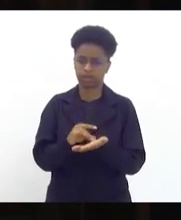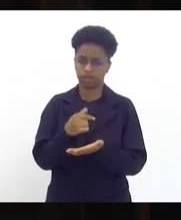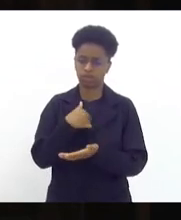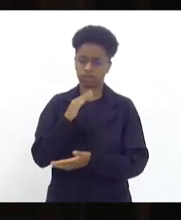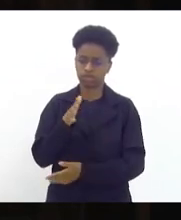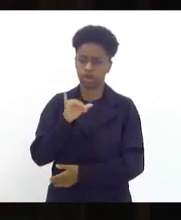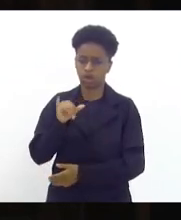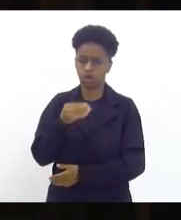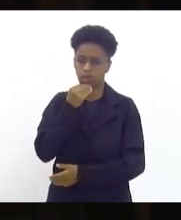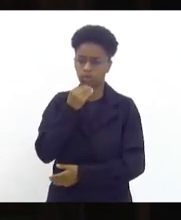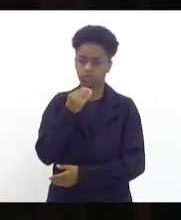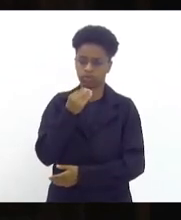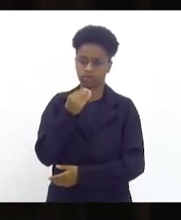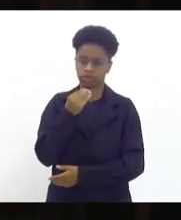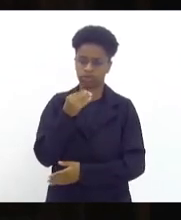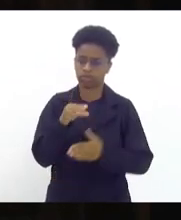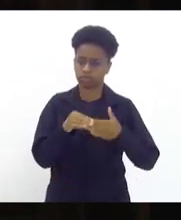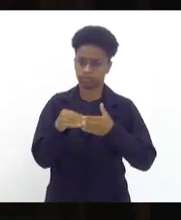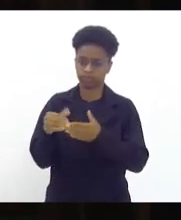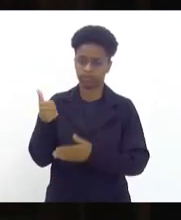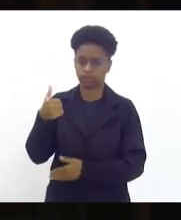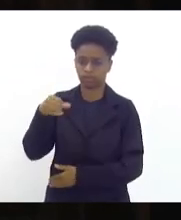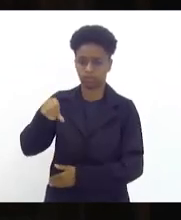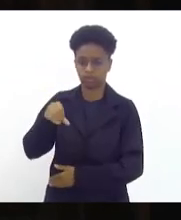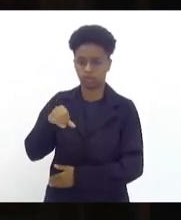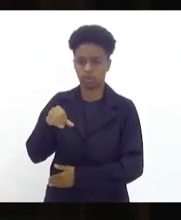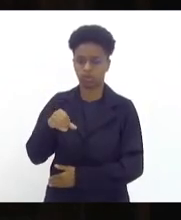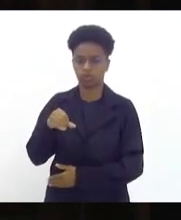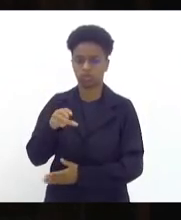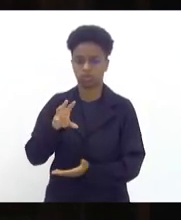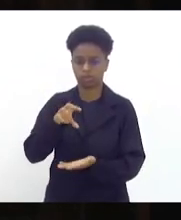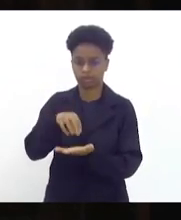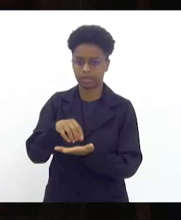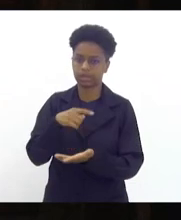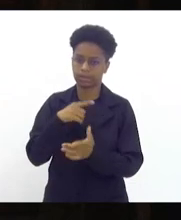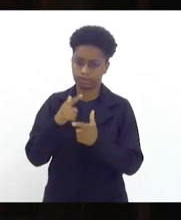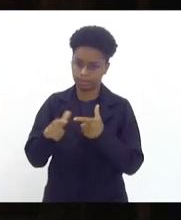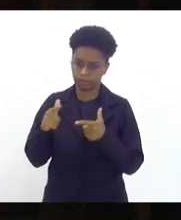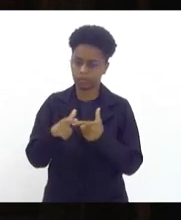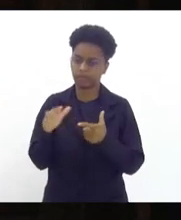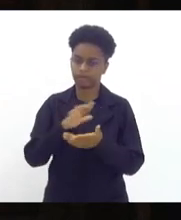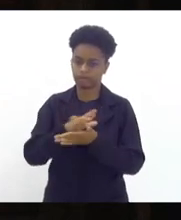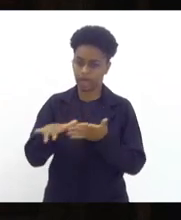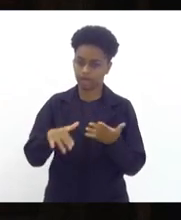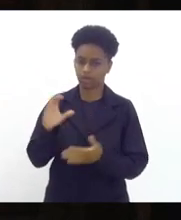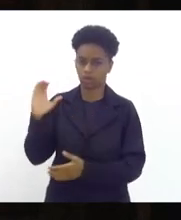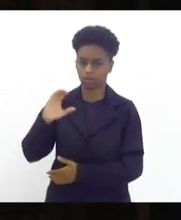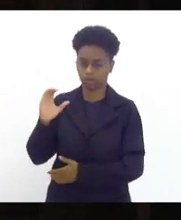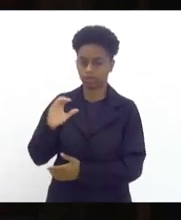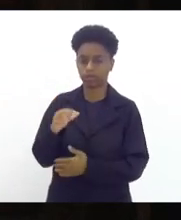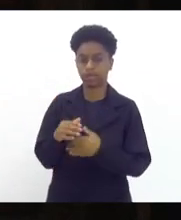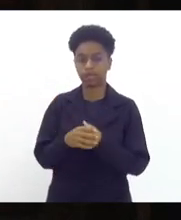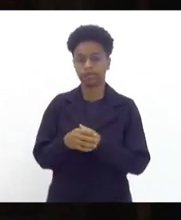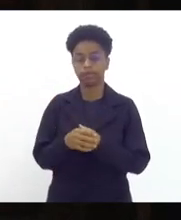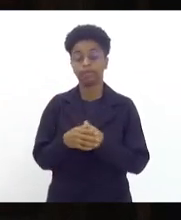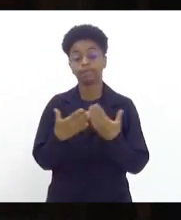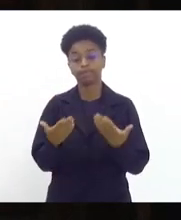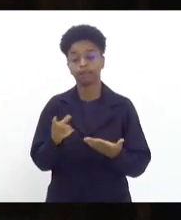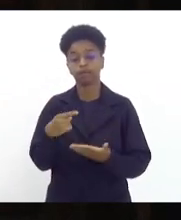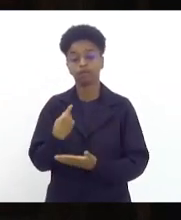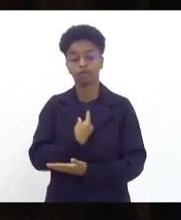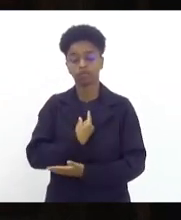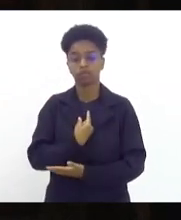oportunidade de comandar o 19º Batalhão eu tinha muito problema nesse sentido em Copacabana e então a gente faz a abordagem